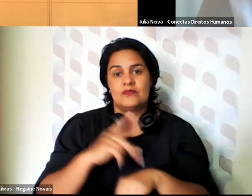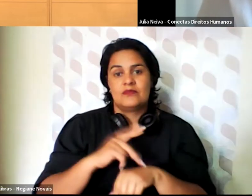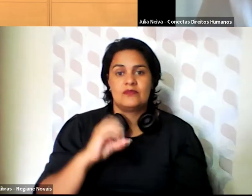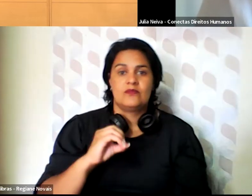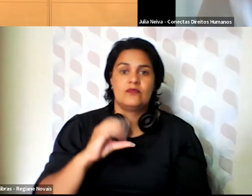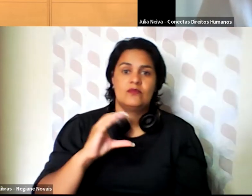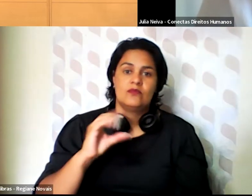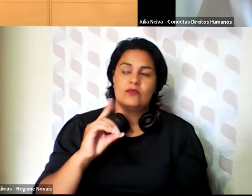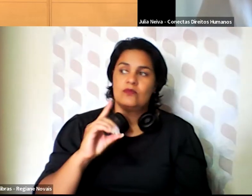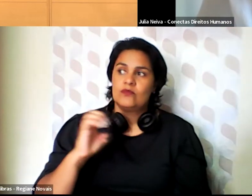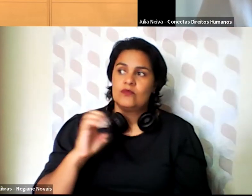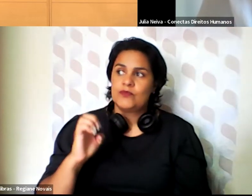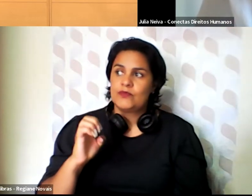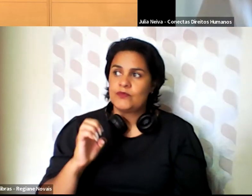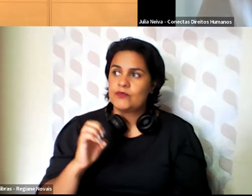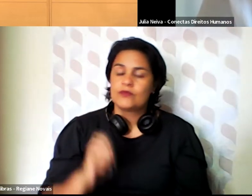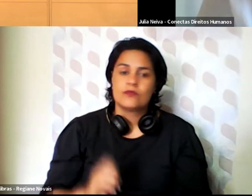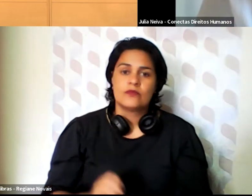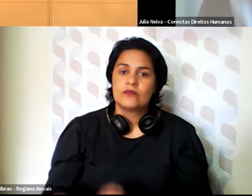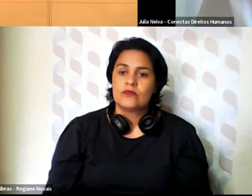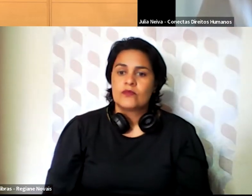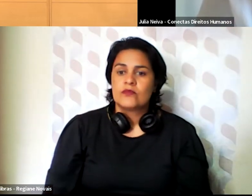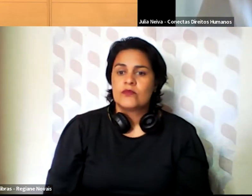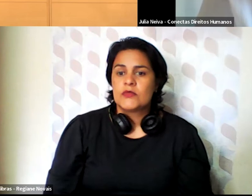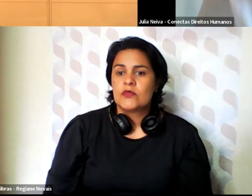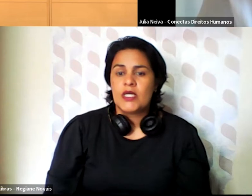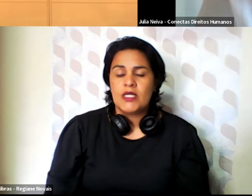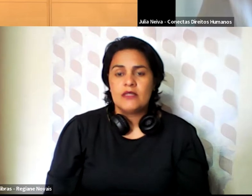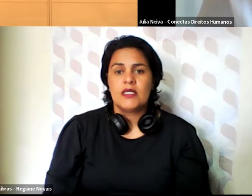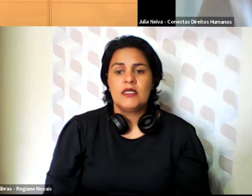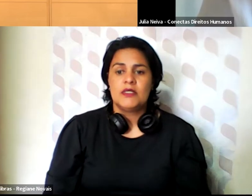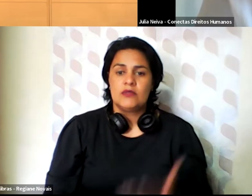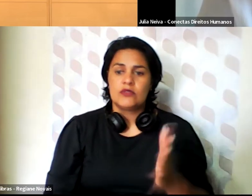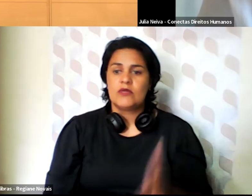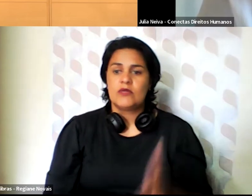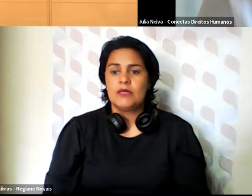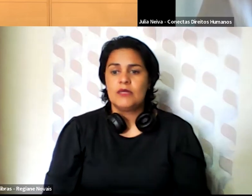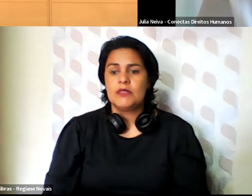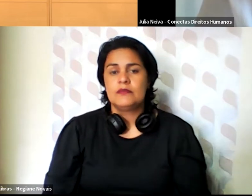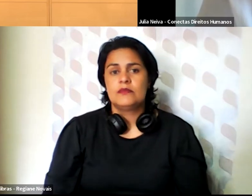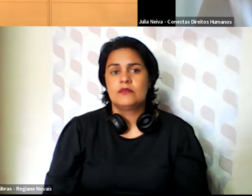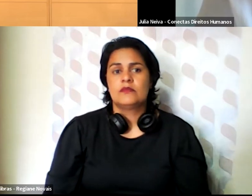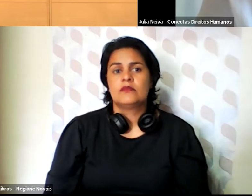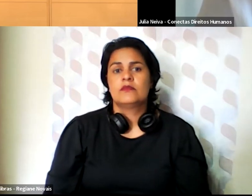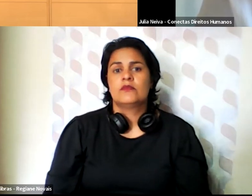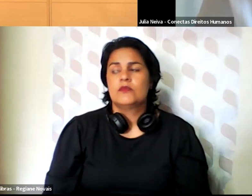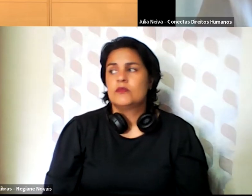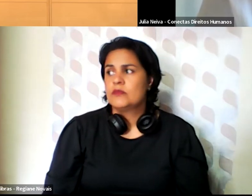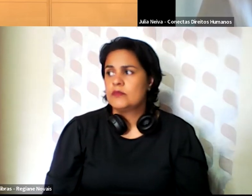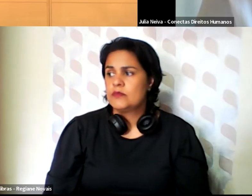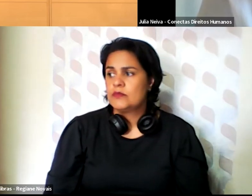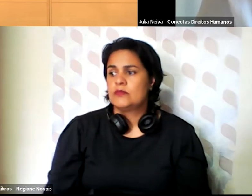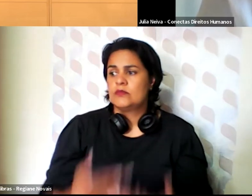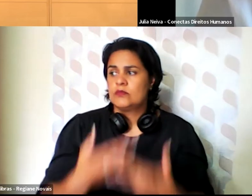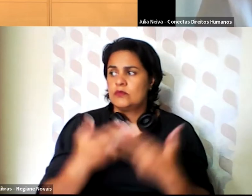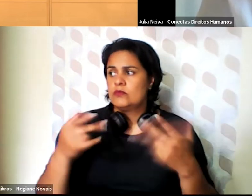países do mundo. Members of the OCDE they trade with every country in the world, members or not. Não é nenhum impedimento